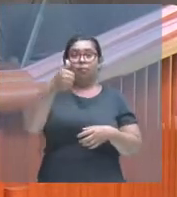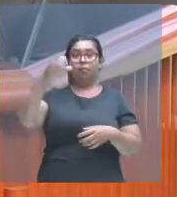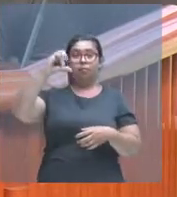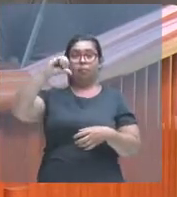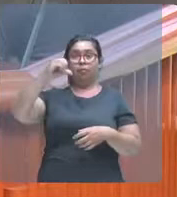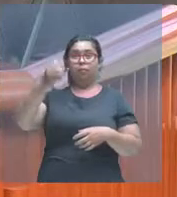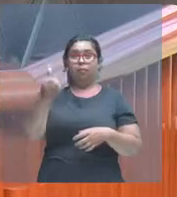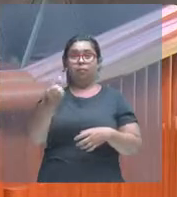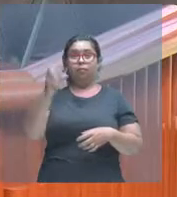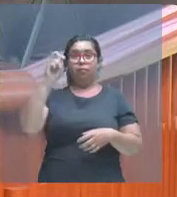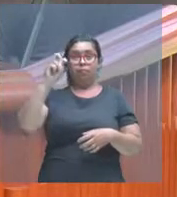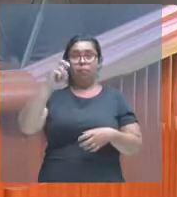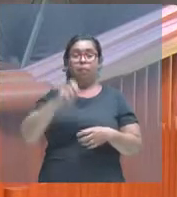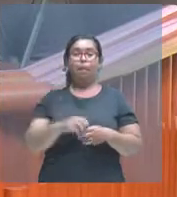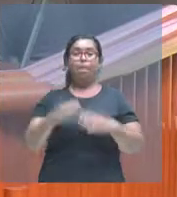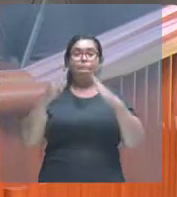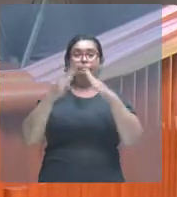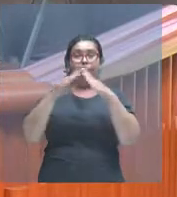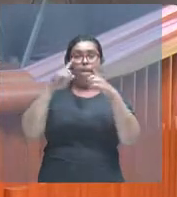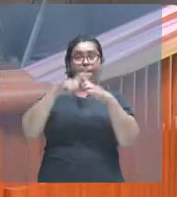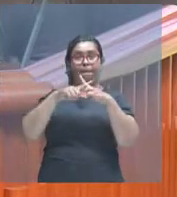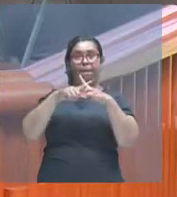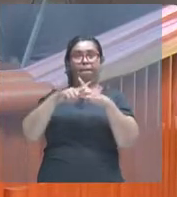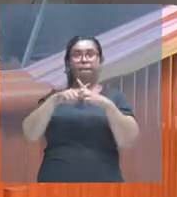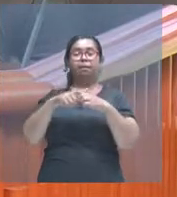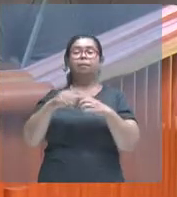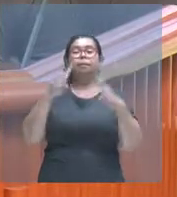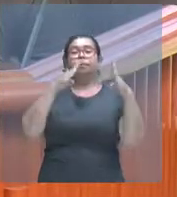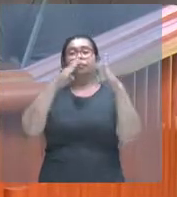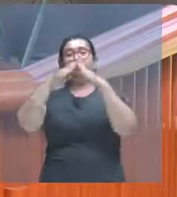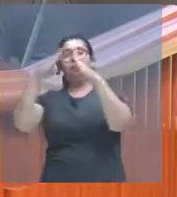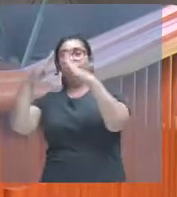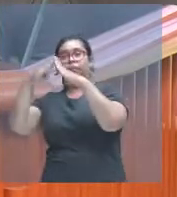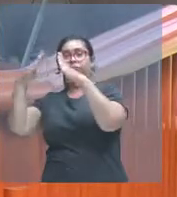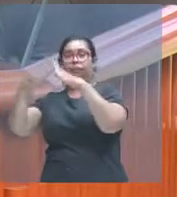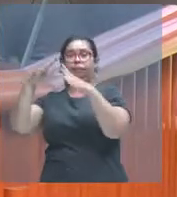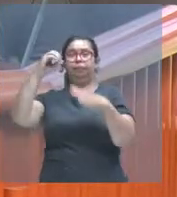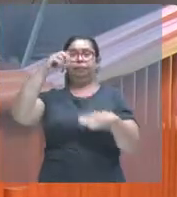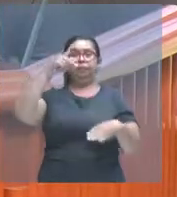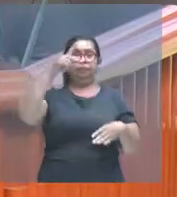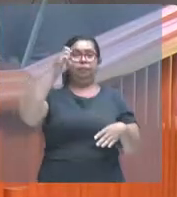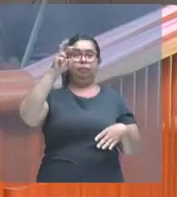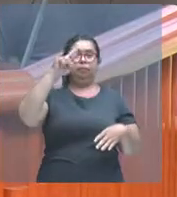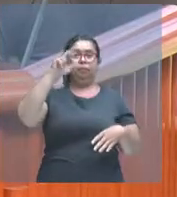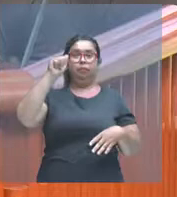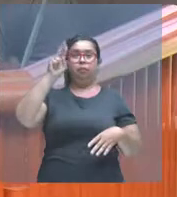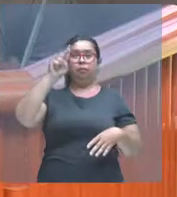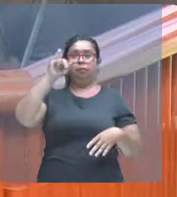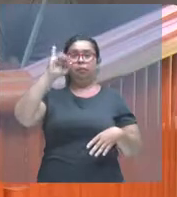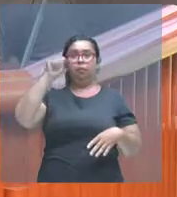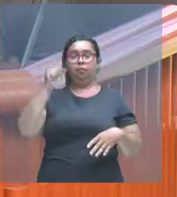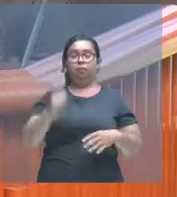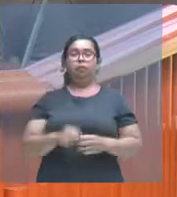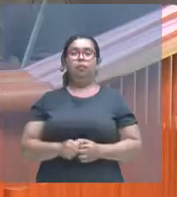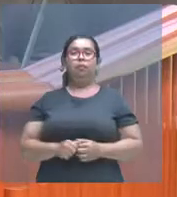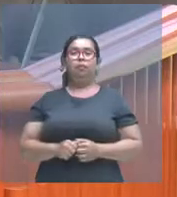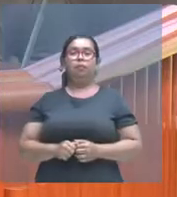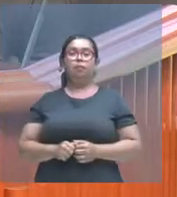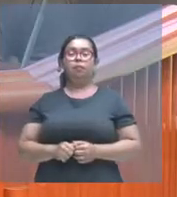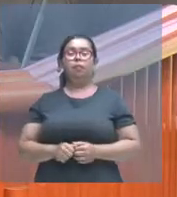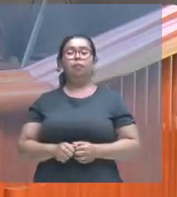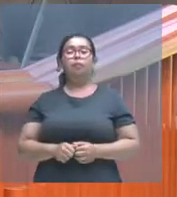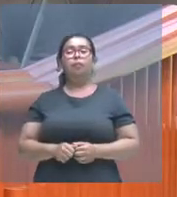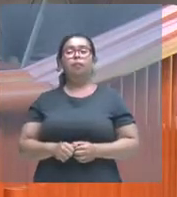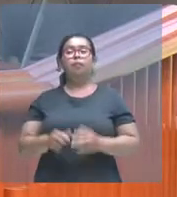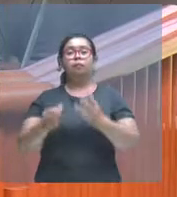1965, na igreja da Vila Operária, sob as bênçãos do padre Aloísio Bellini. Do casamento